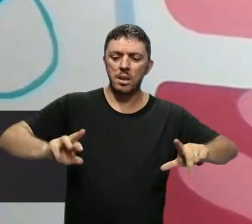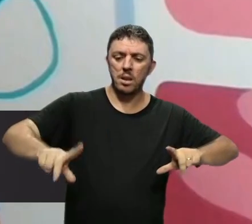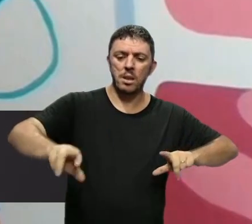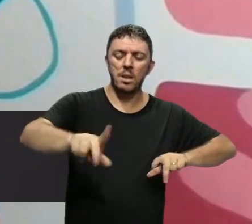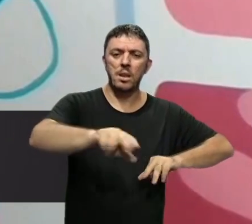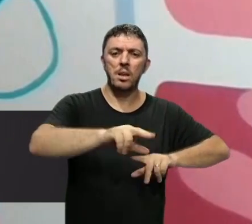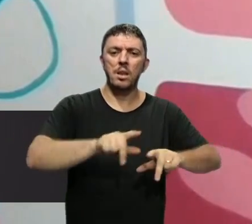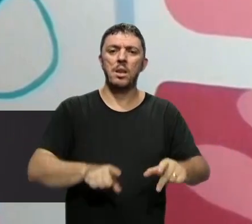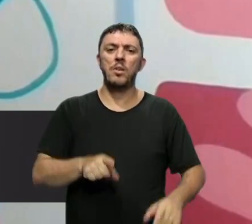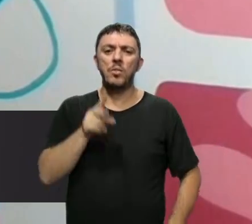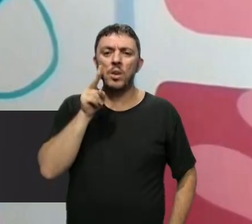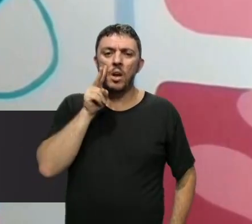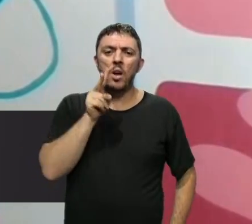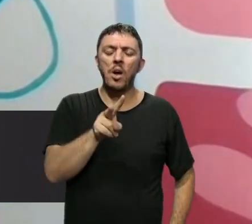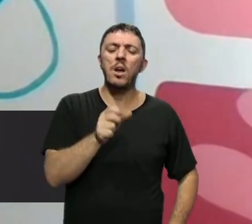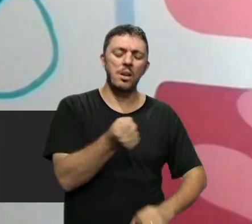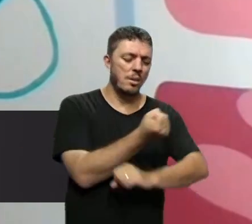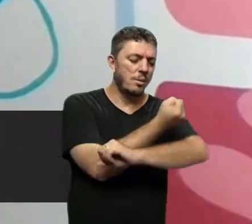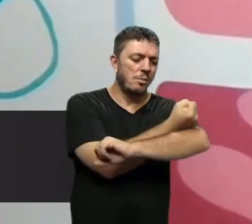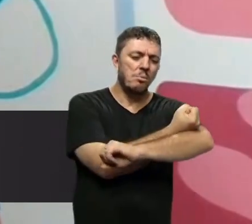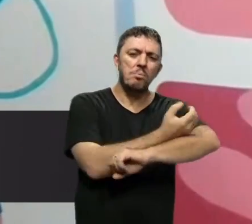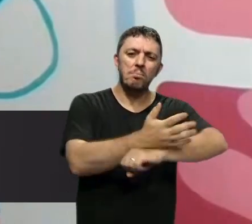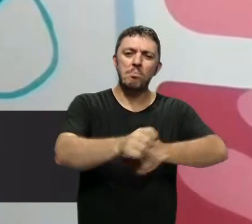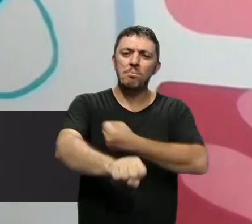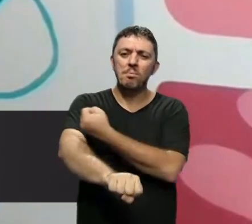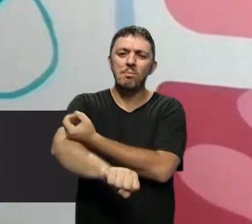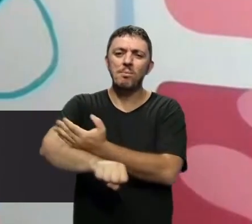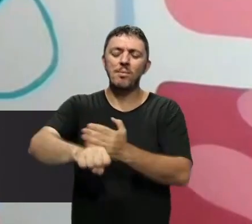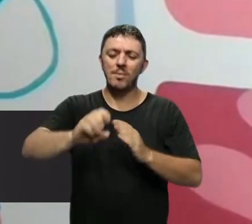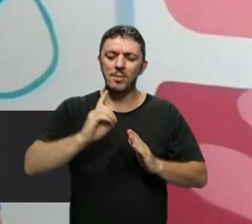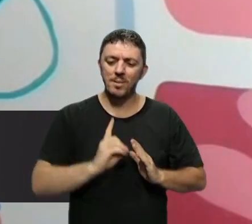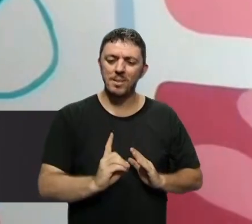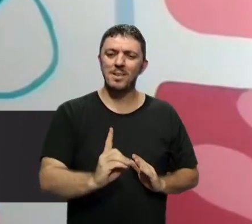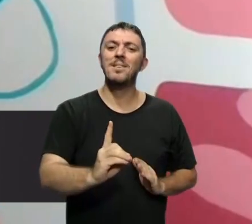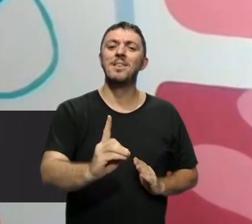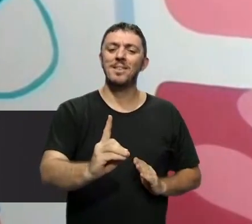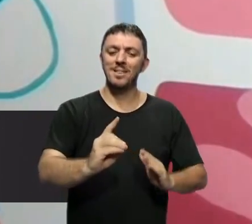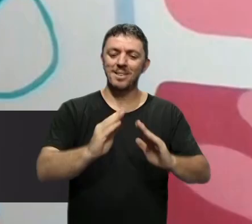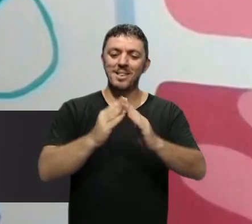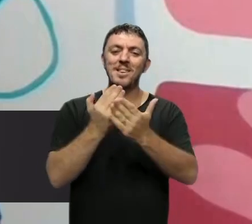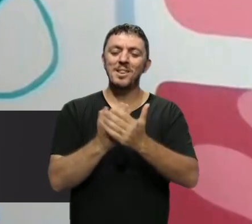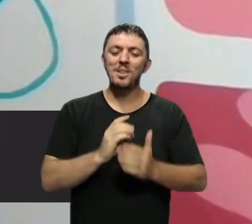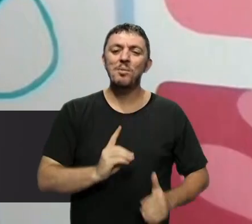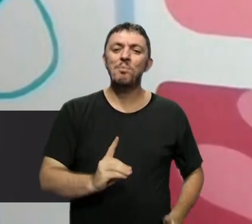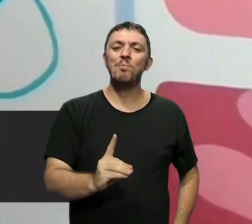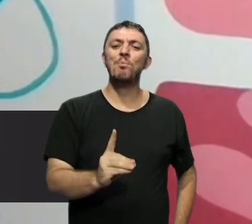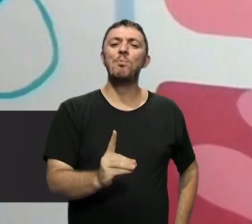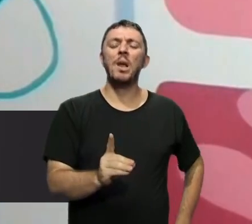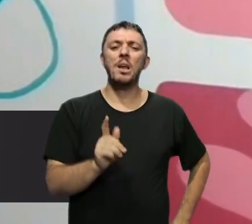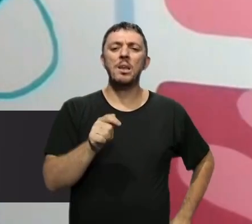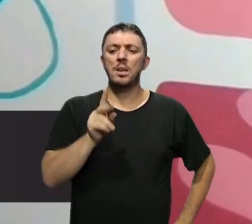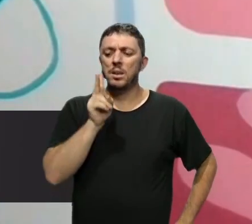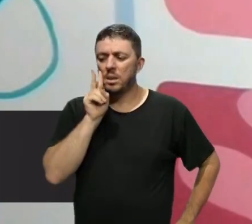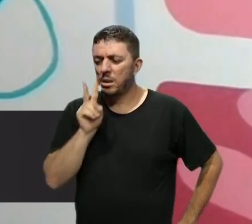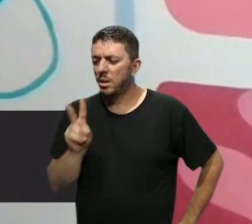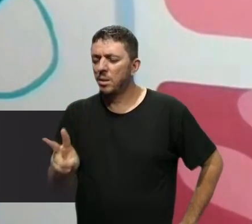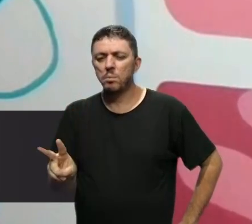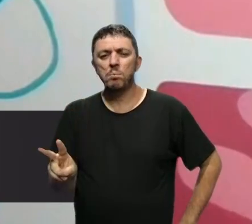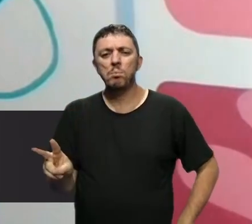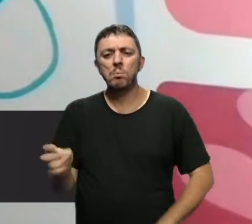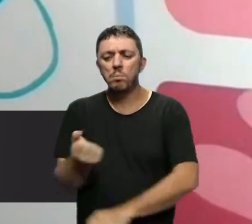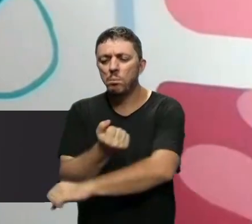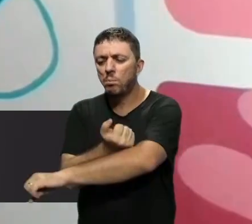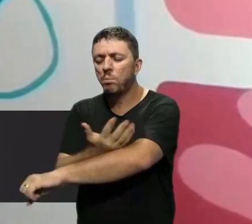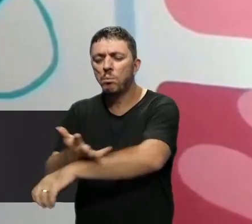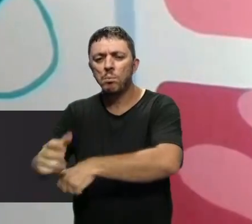mesmo jardim da entrada, que não era ocupado por ninguém. Como é que a gente consegue olhar para aquele jardim e